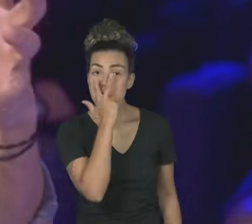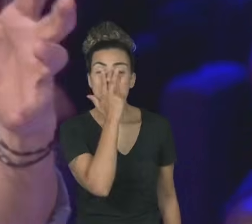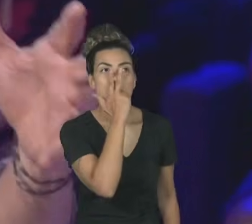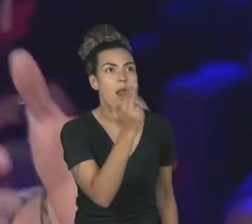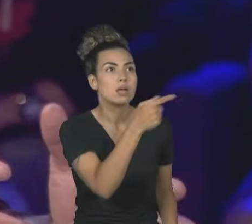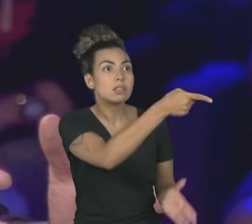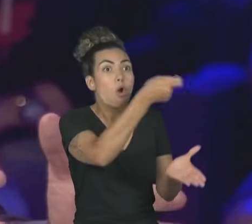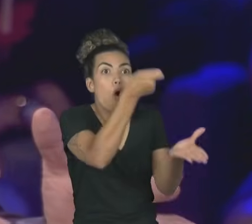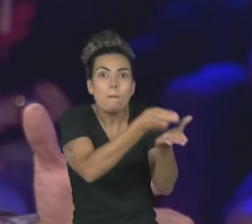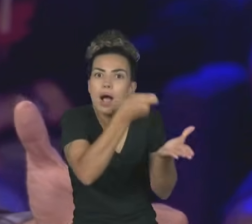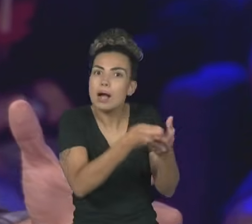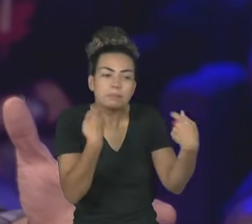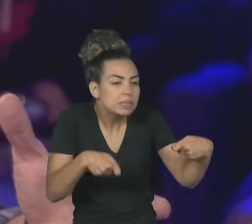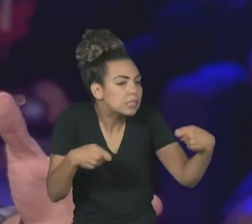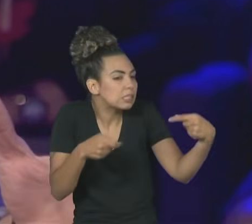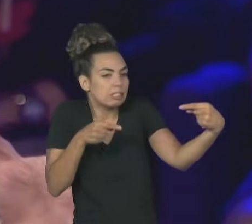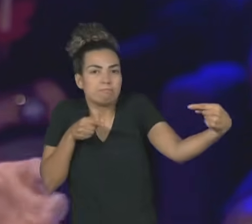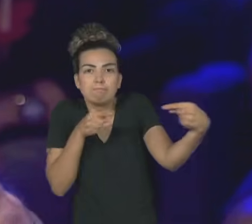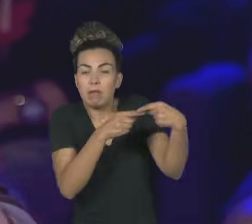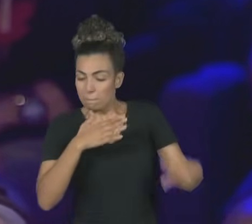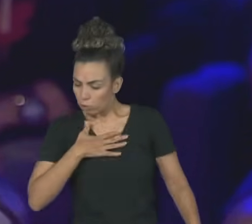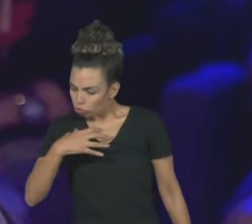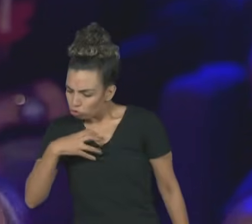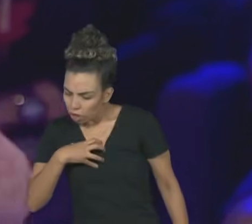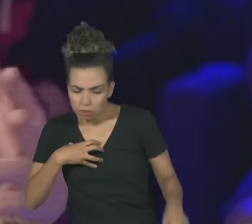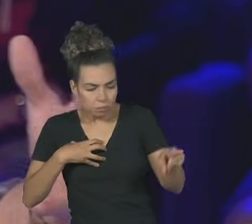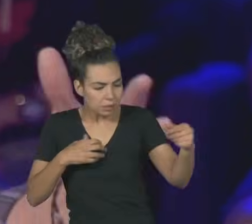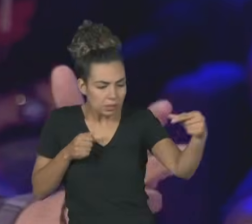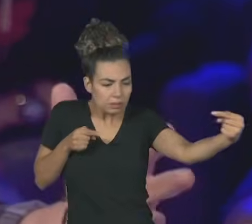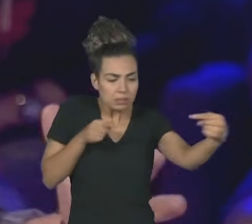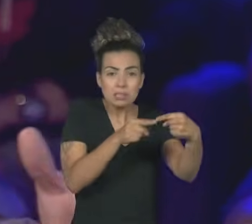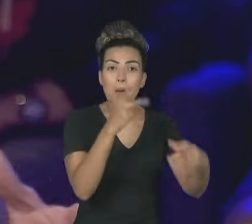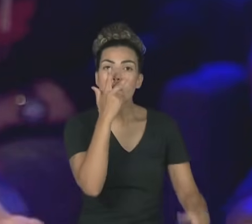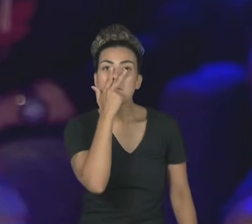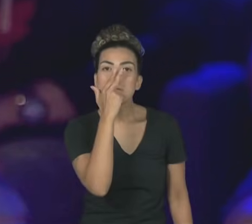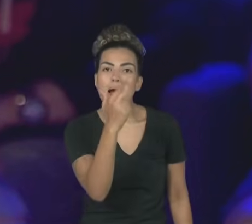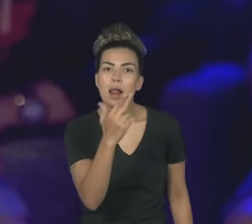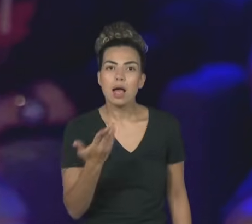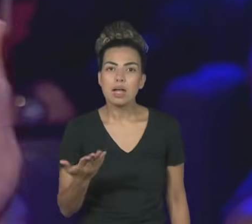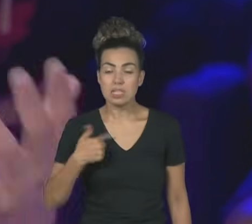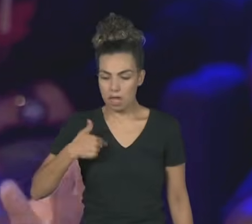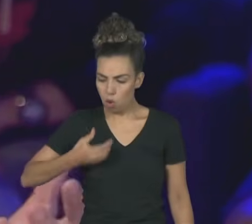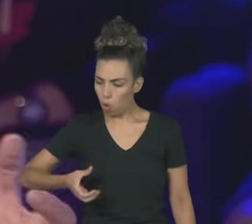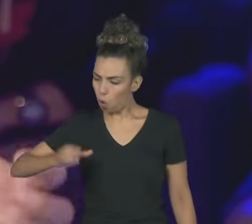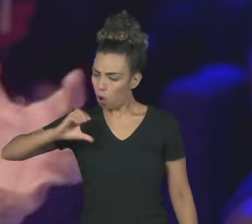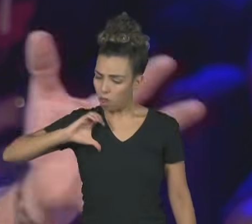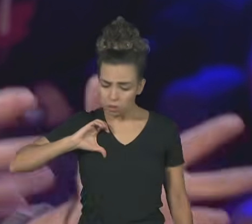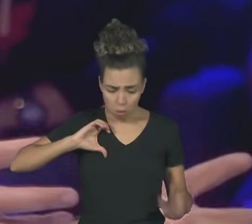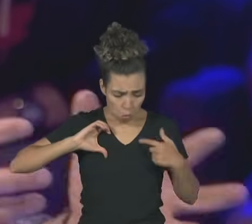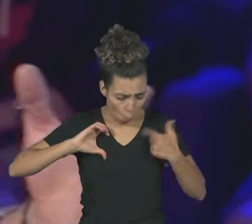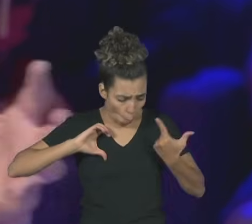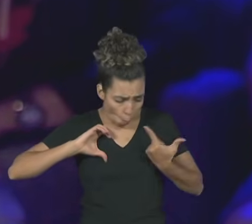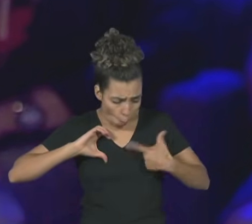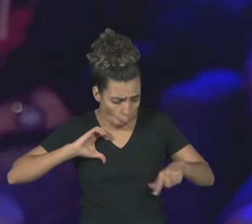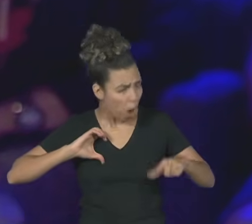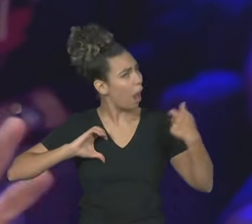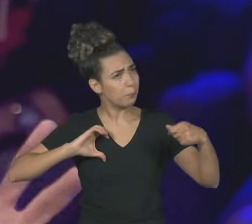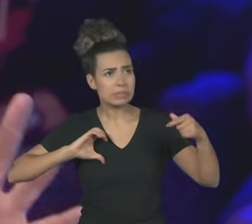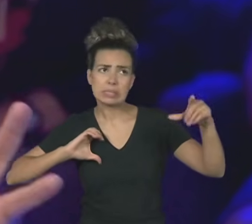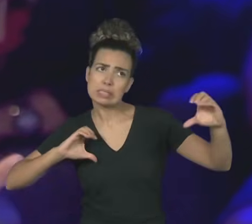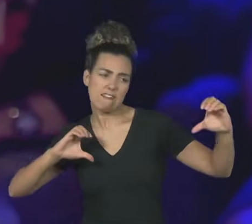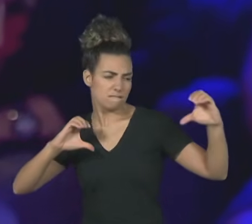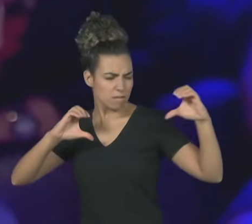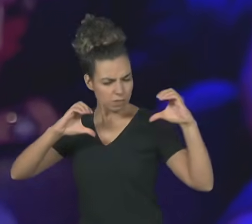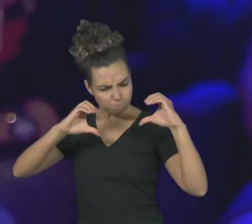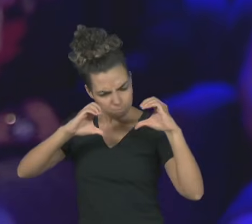aquela obrigação de... Você tem um rasgo dentro de você, né, para você se aquecer, o outro é um retalho para se aquecer. E se ele